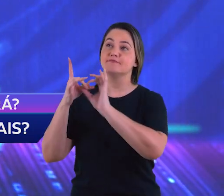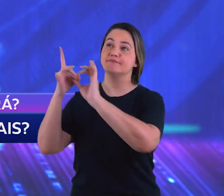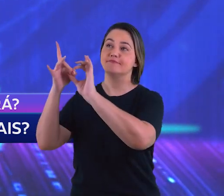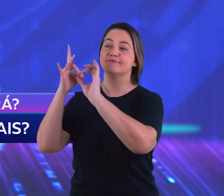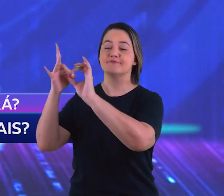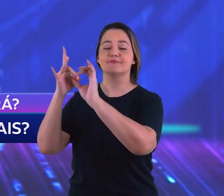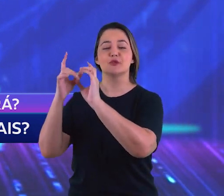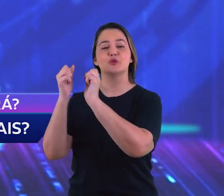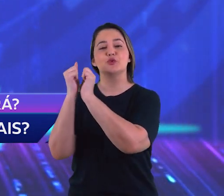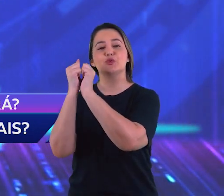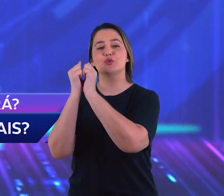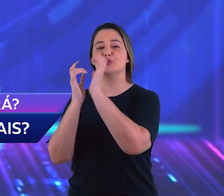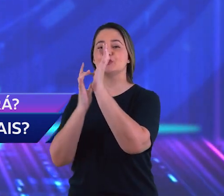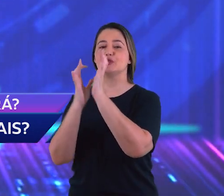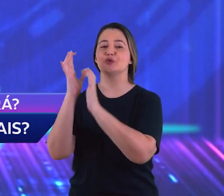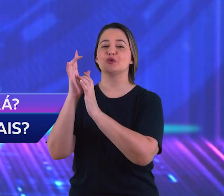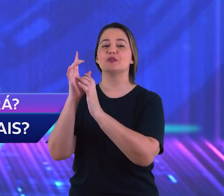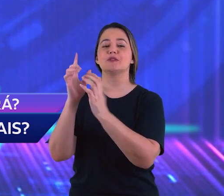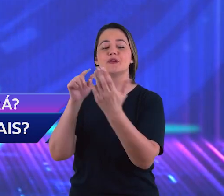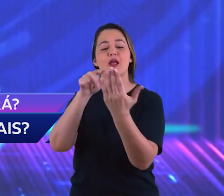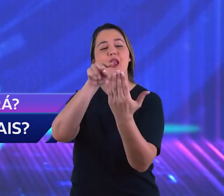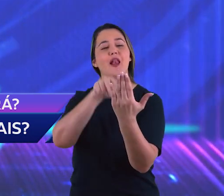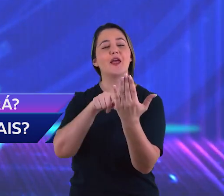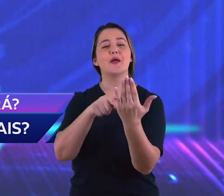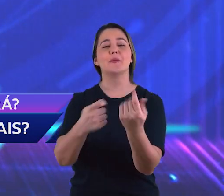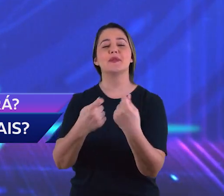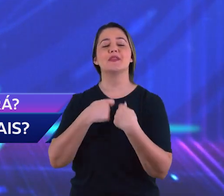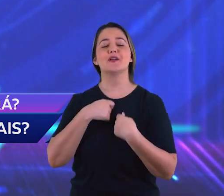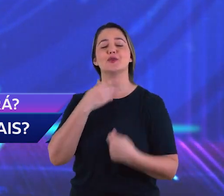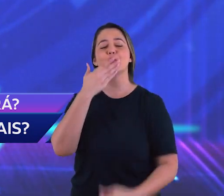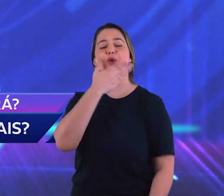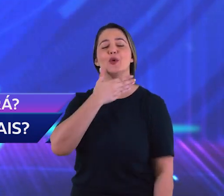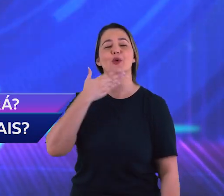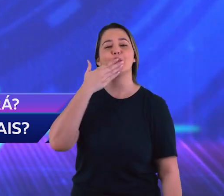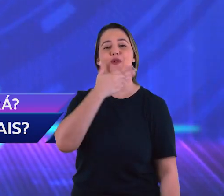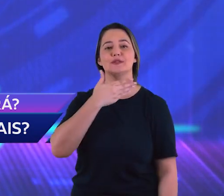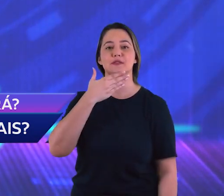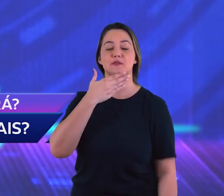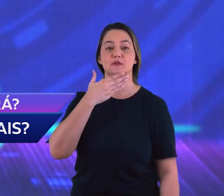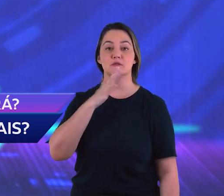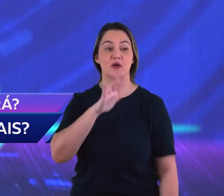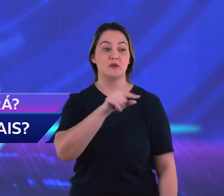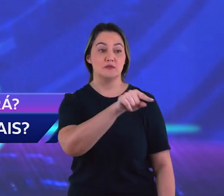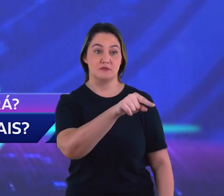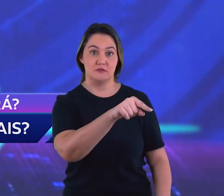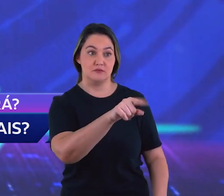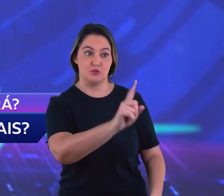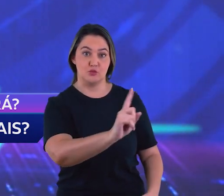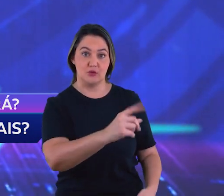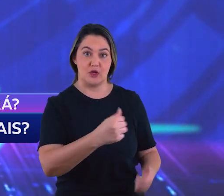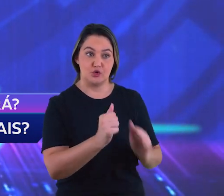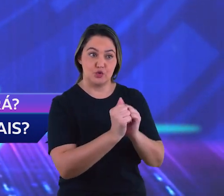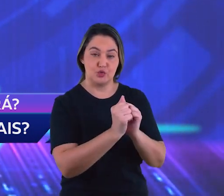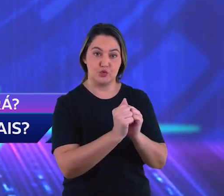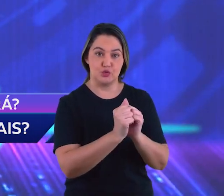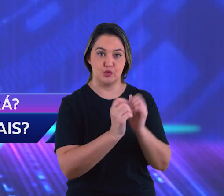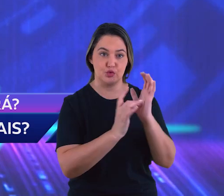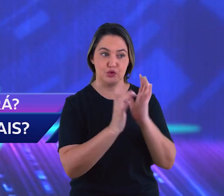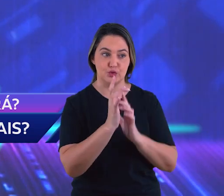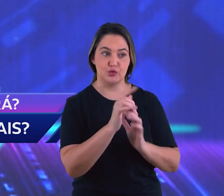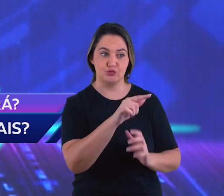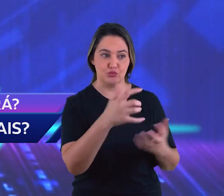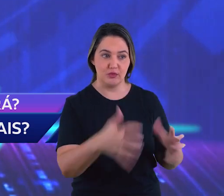com Cristo, esse verso aqui é uma doce esperança. Para quem não está com Cristo, há